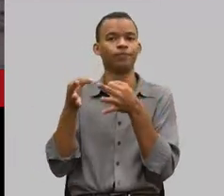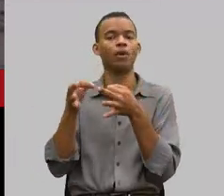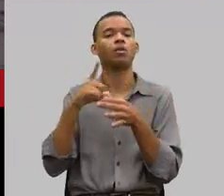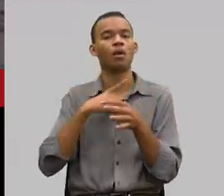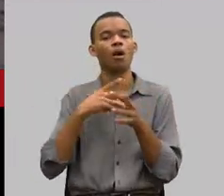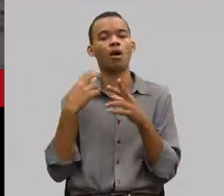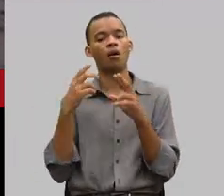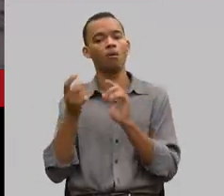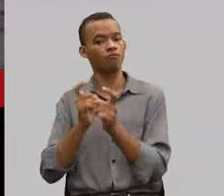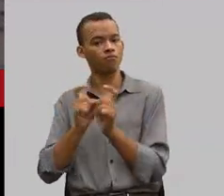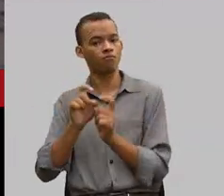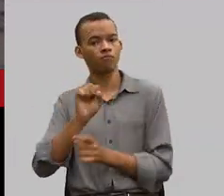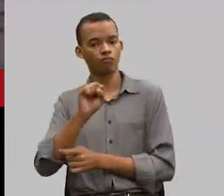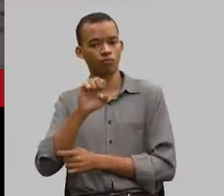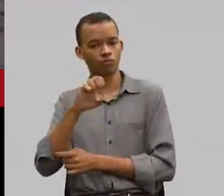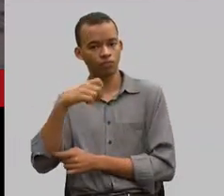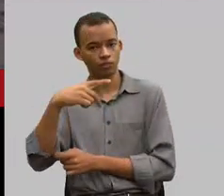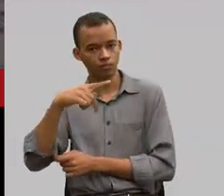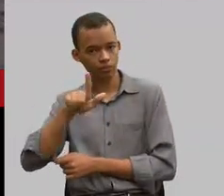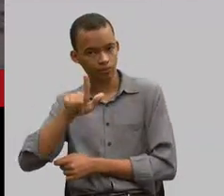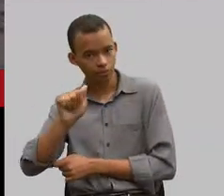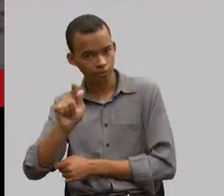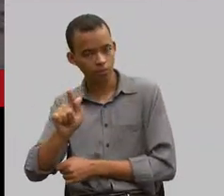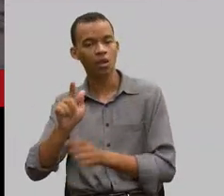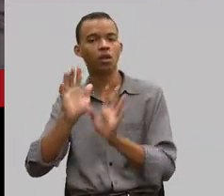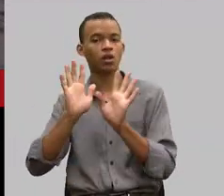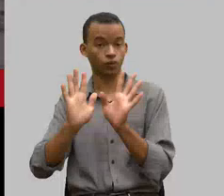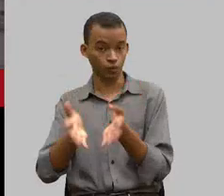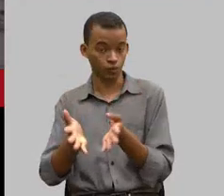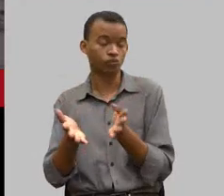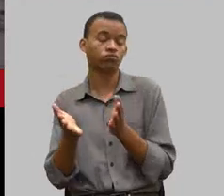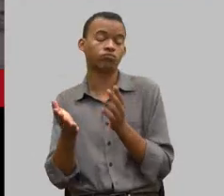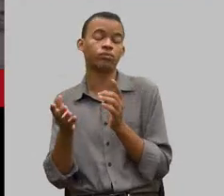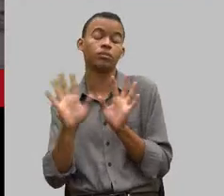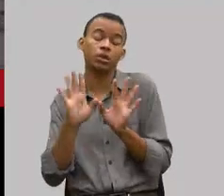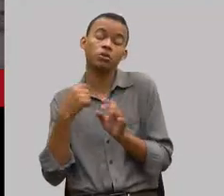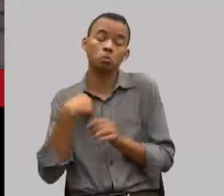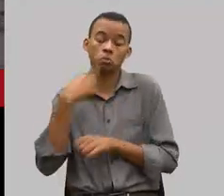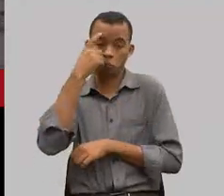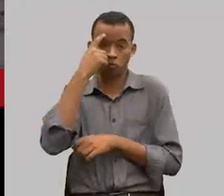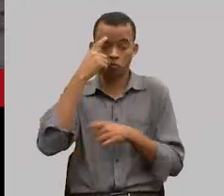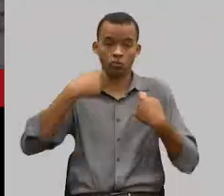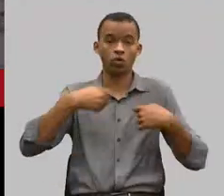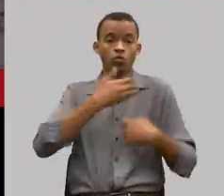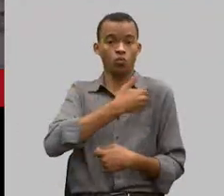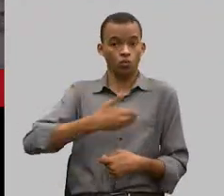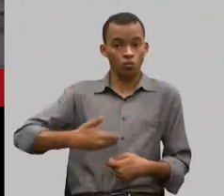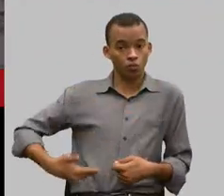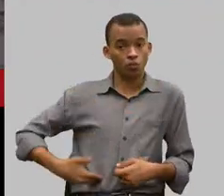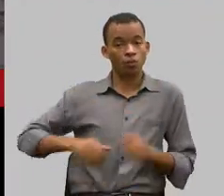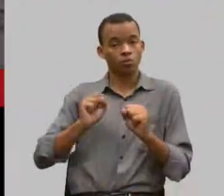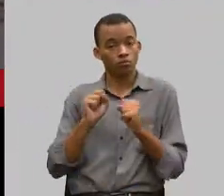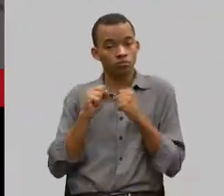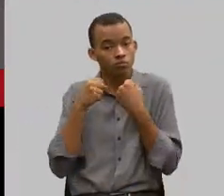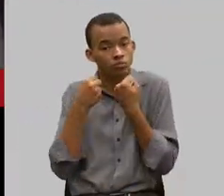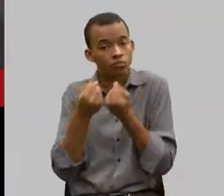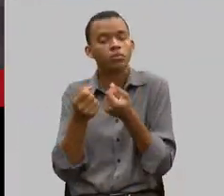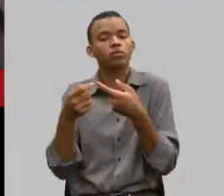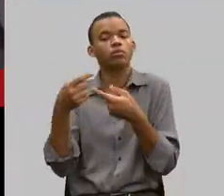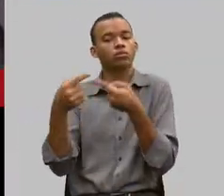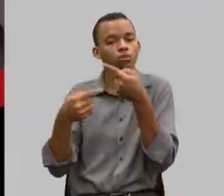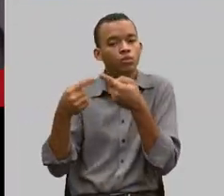do governo para um diálogo mais efetivo de modo a ter as tratativas aí a